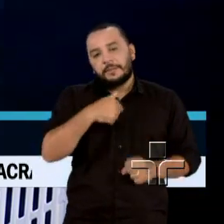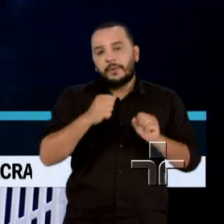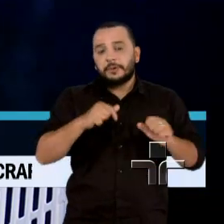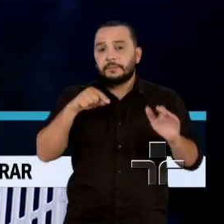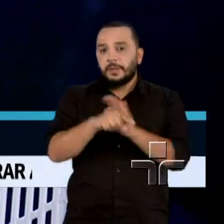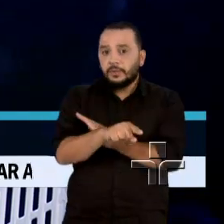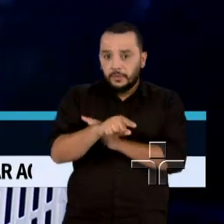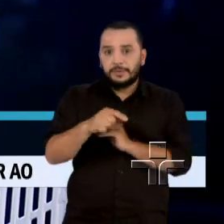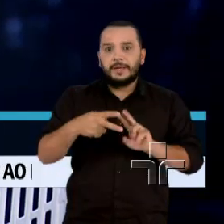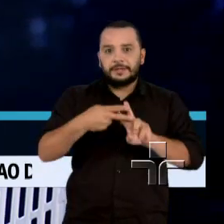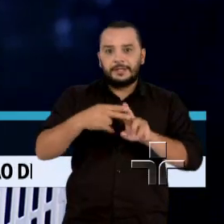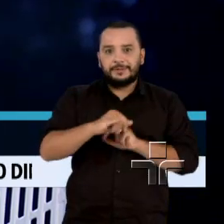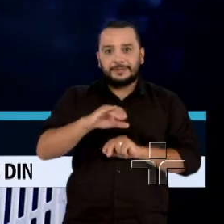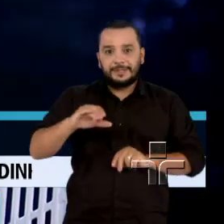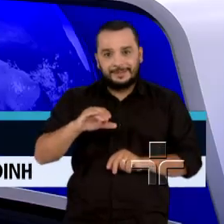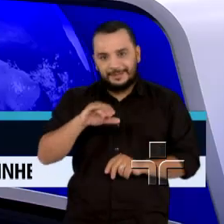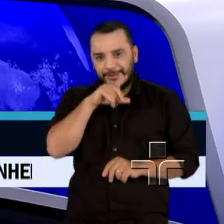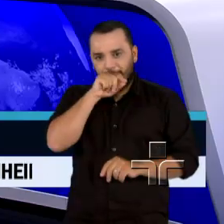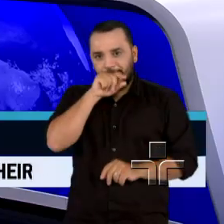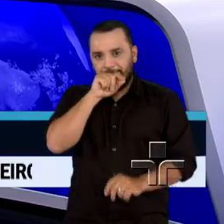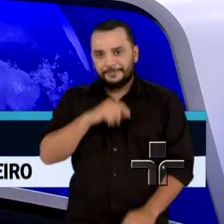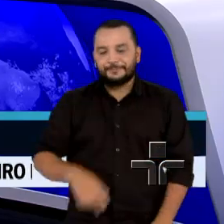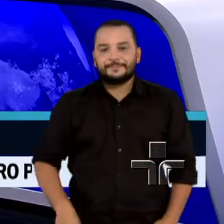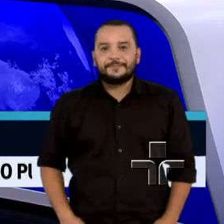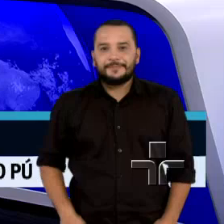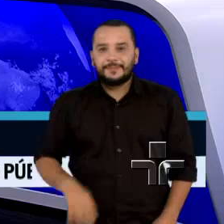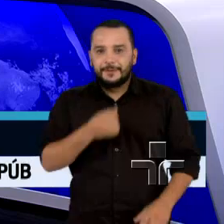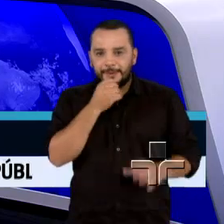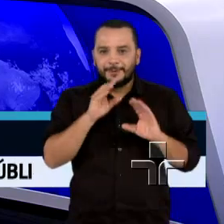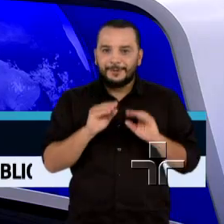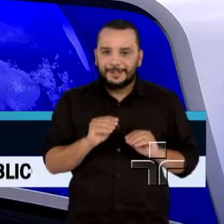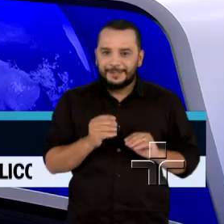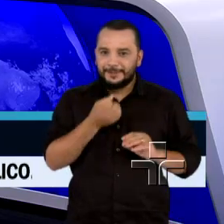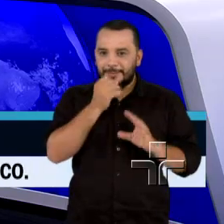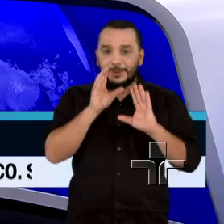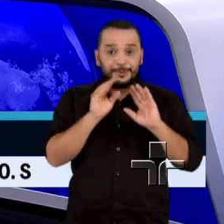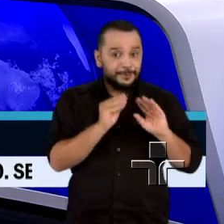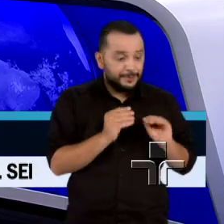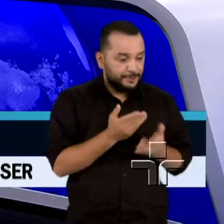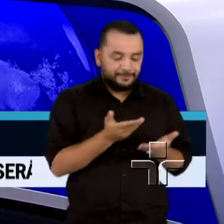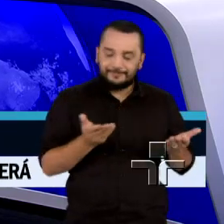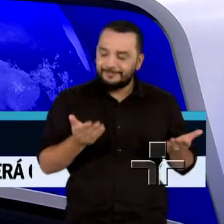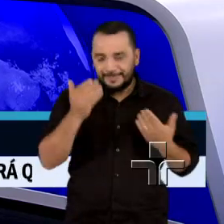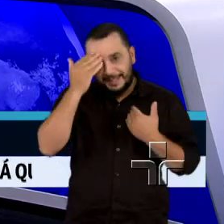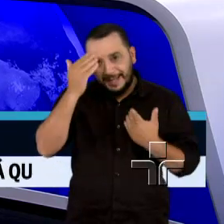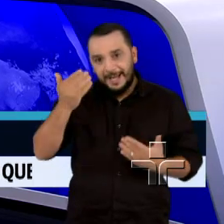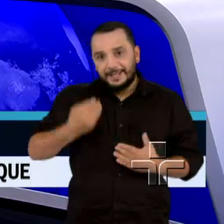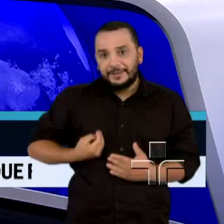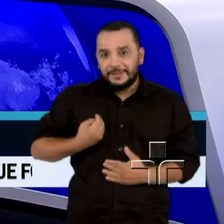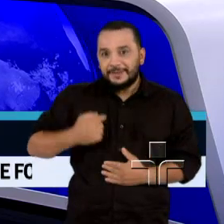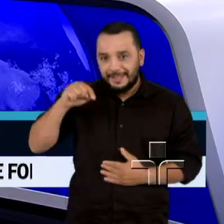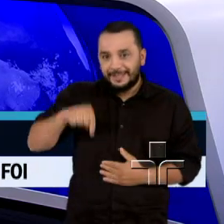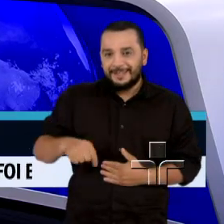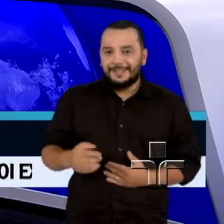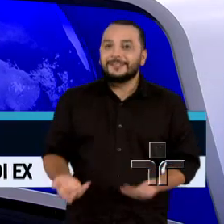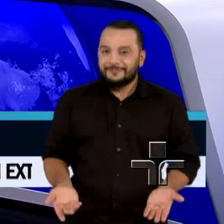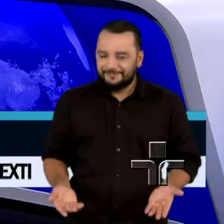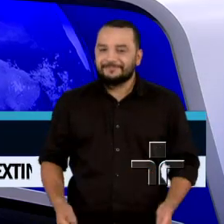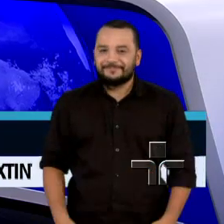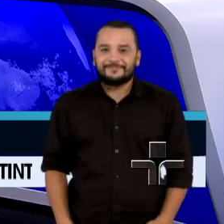Twitter na hashtag Jornal da Cultura. Boa noite, Marina. Boa noite. Obrigada pela presença. Boa noite, Senes. Boa